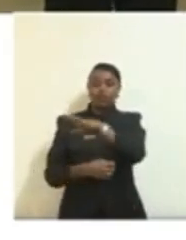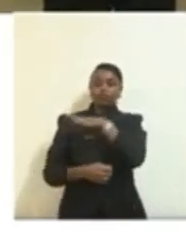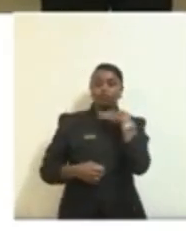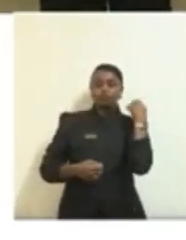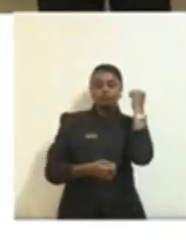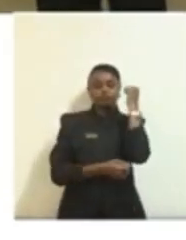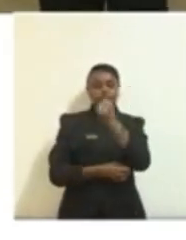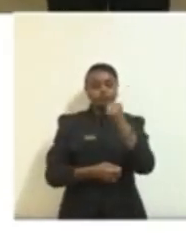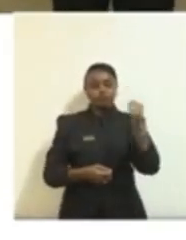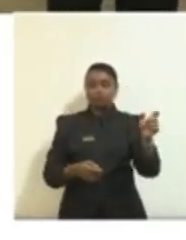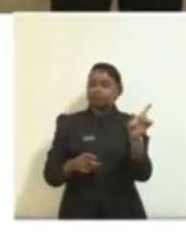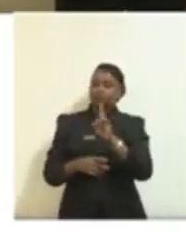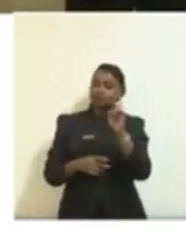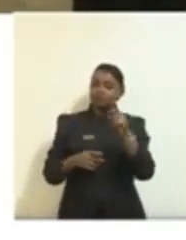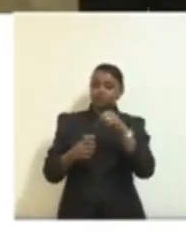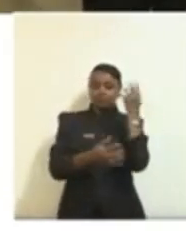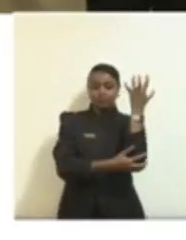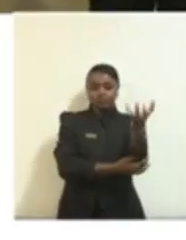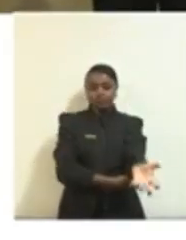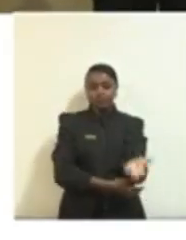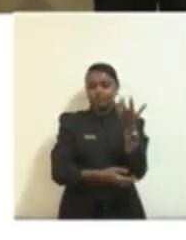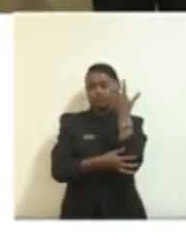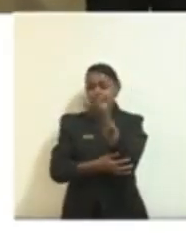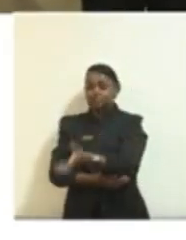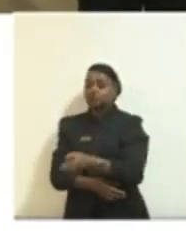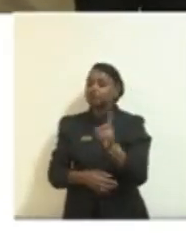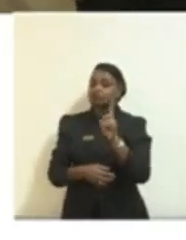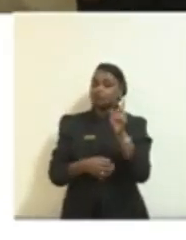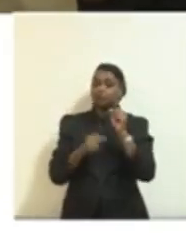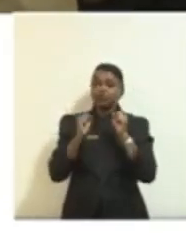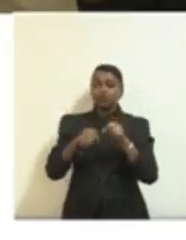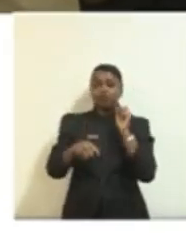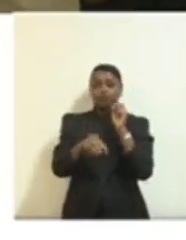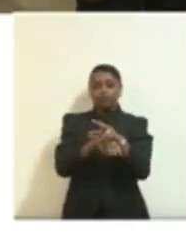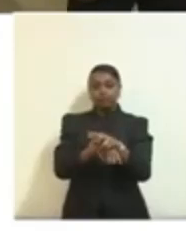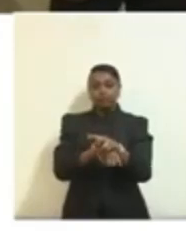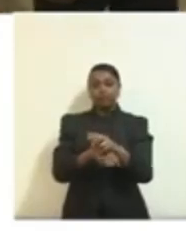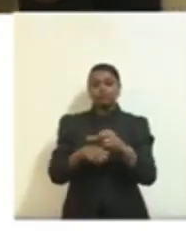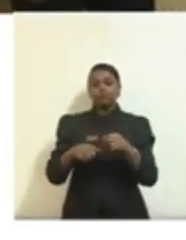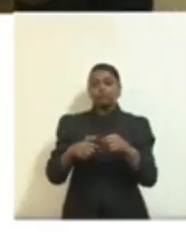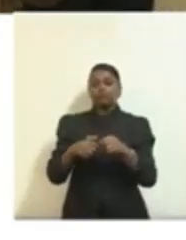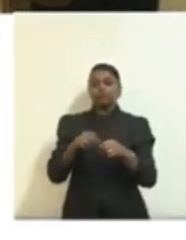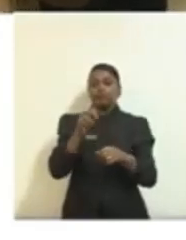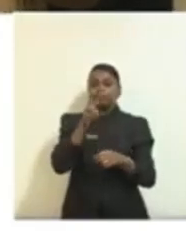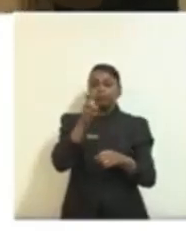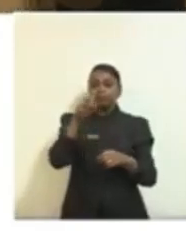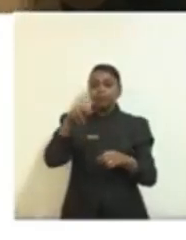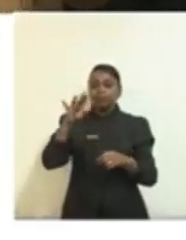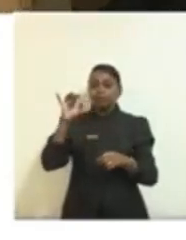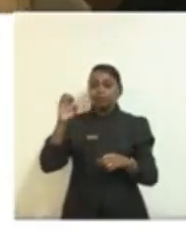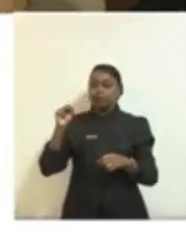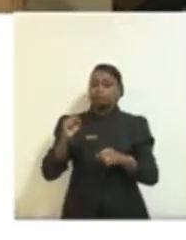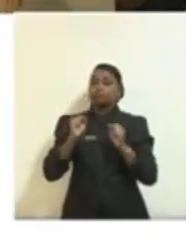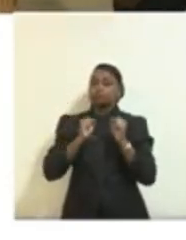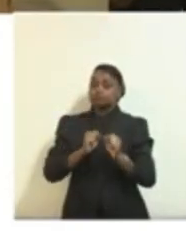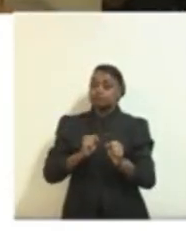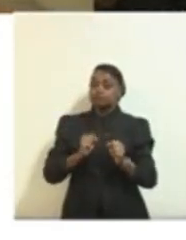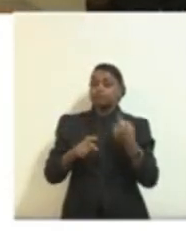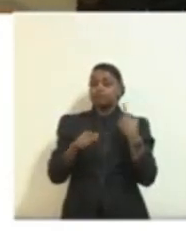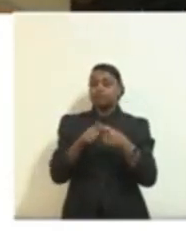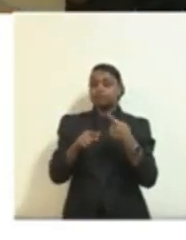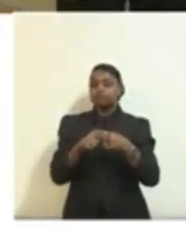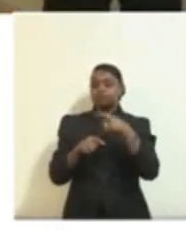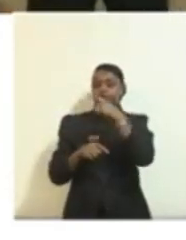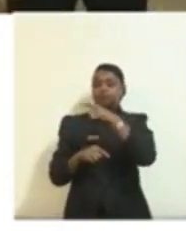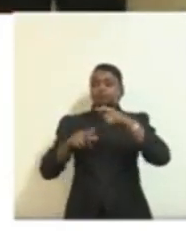aplicar herbicida com uma máquina como essa, que às vezes a gente encontra nas estrada rodando, né? E eu passei no Cité Lavras